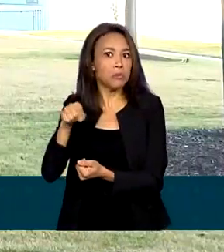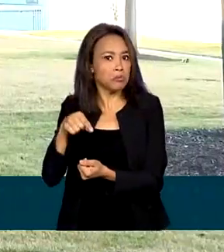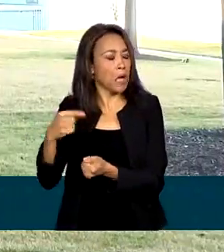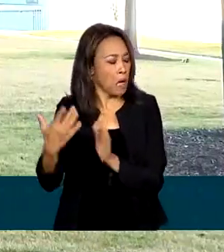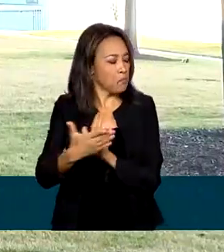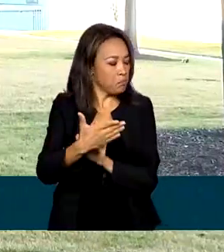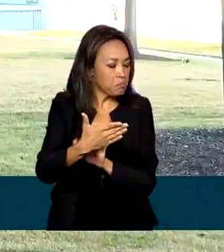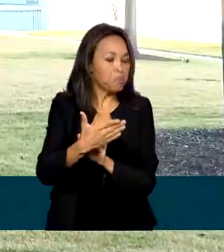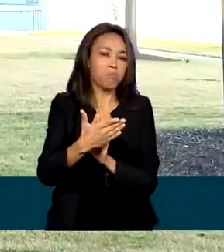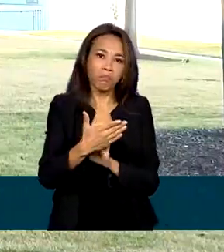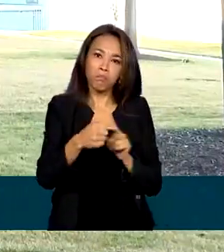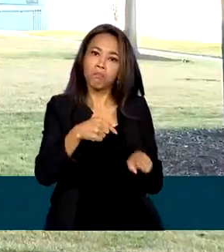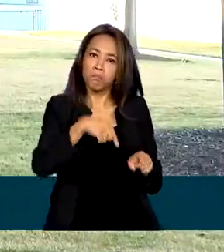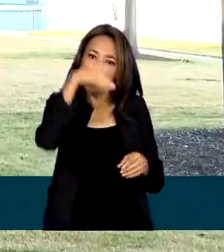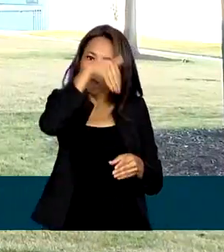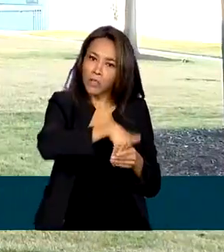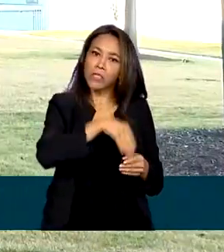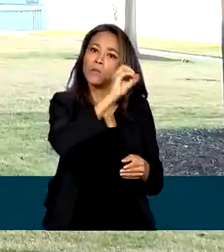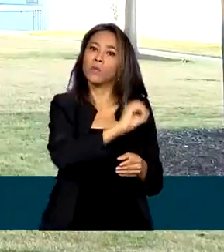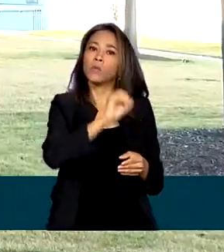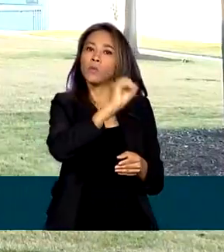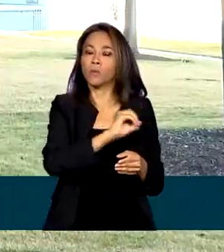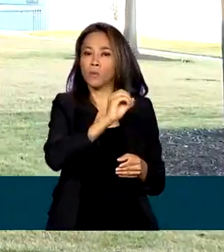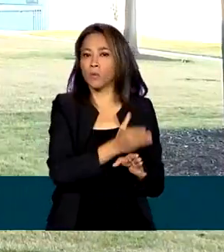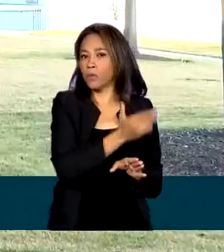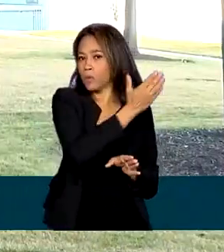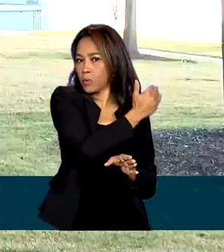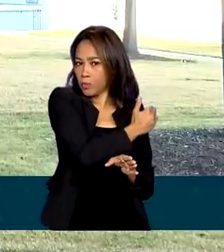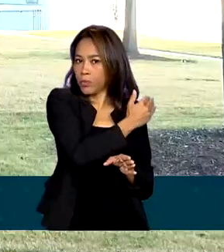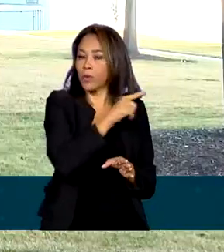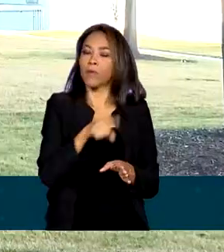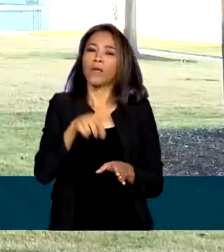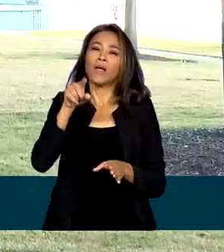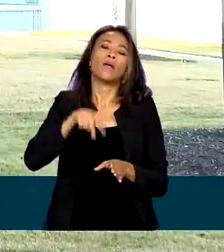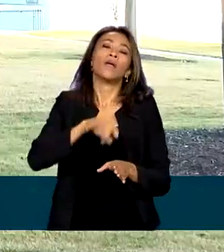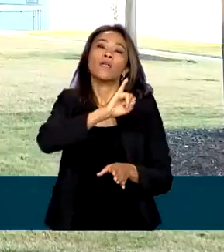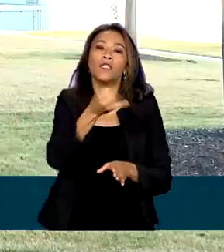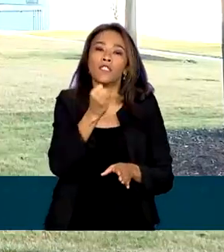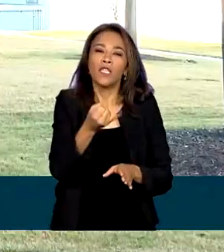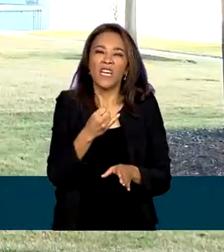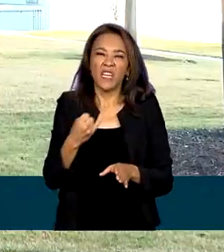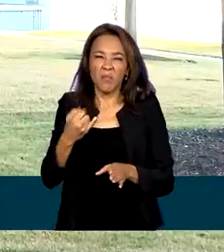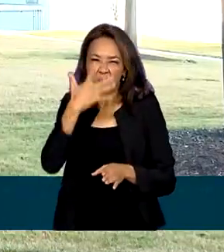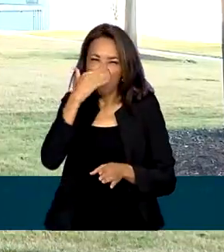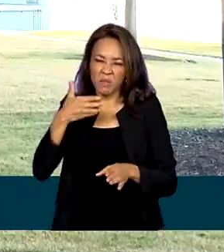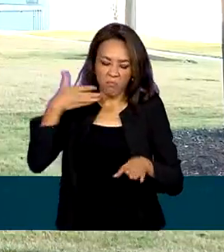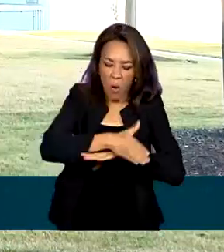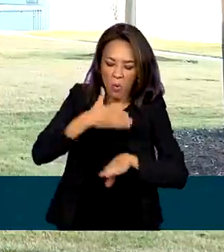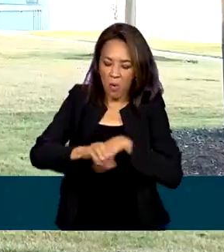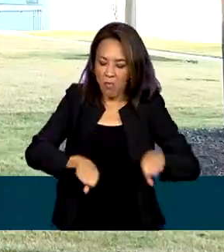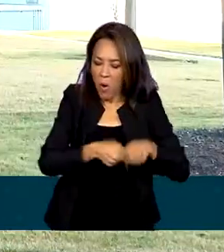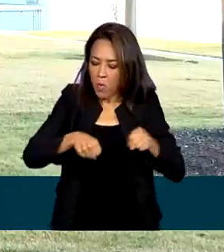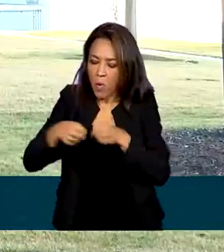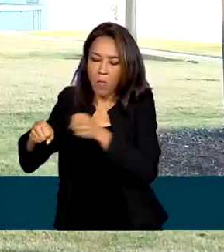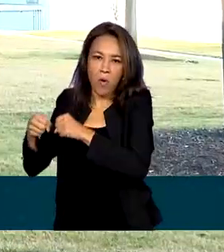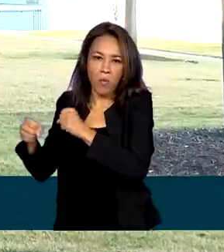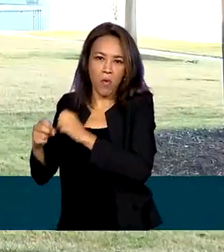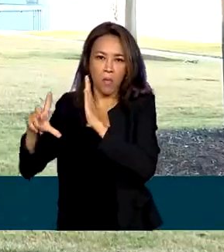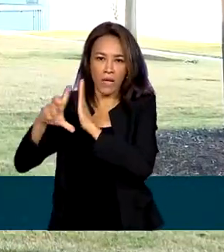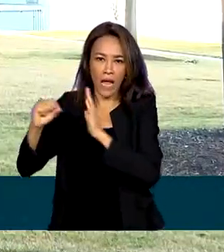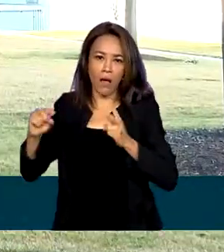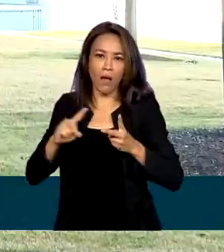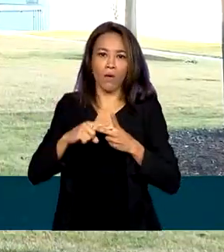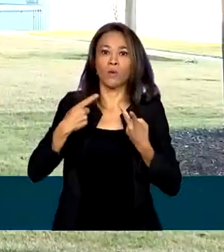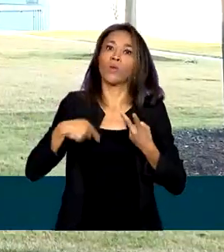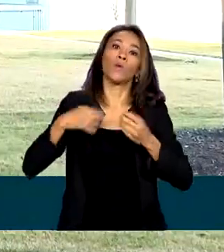de outubro. No dia 8 de janeiro, quando vândalos invadiram e depredaram as sedes do Palácio do Planalto, do